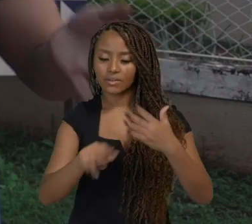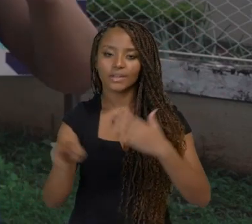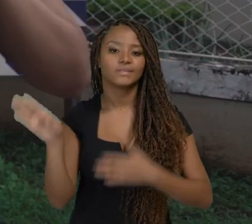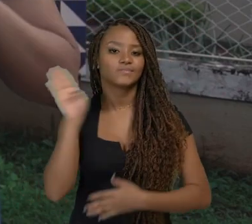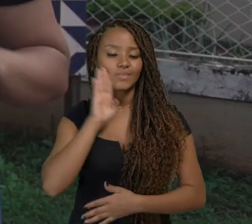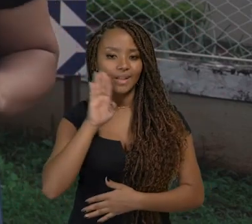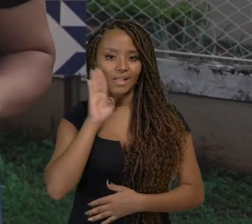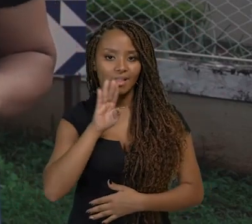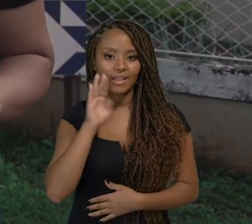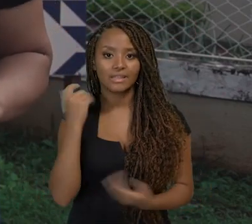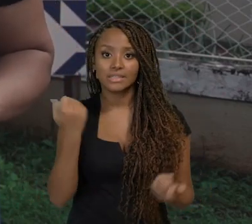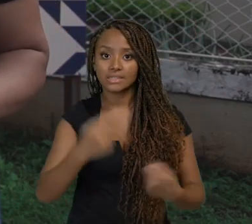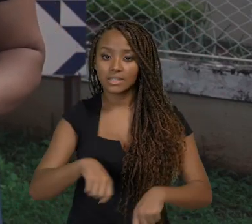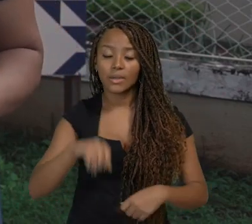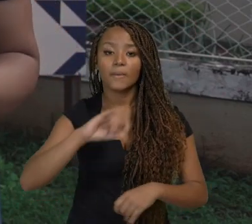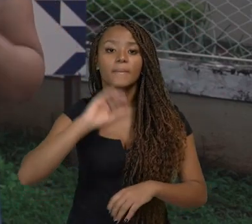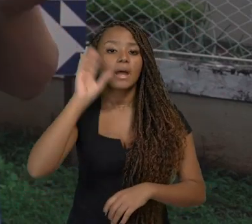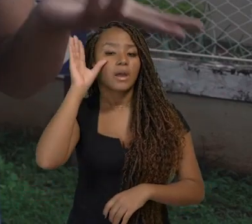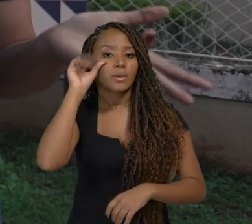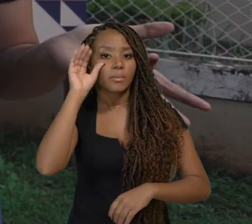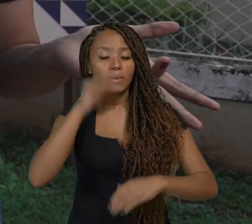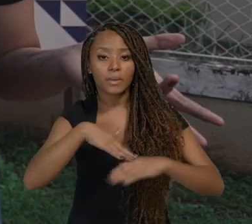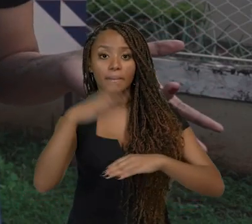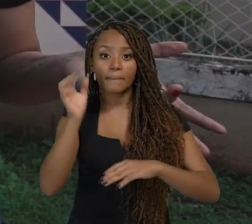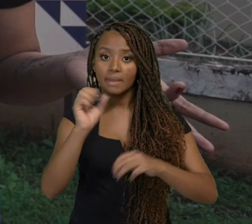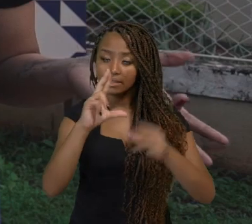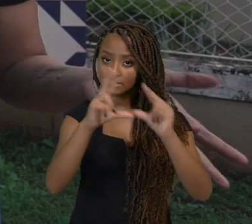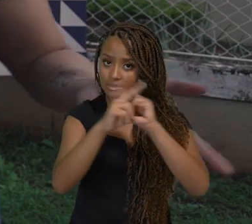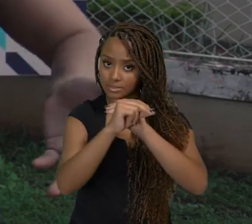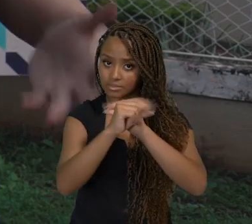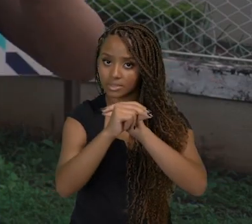né, gente? Vocês puderam acompanhar um pouquinho mais aqui de